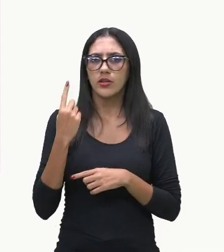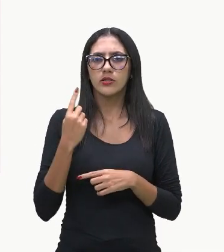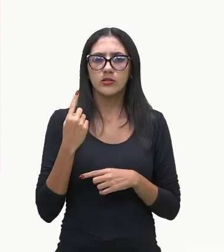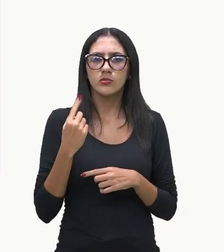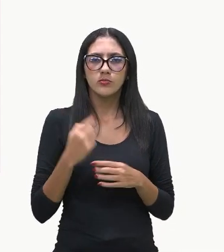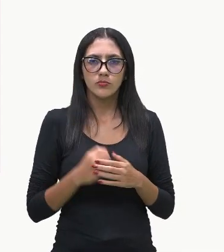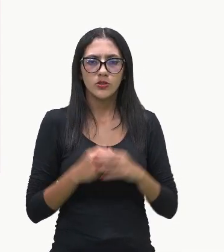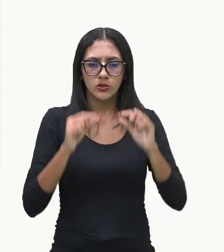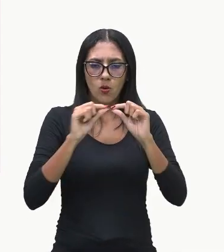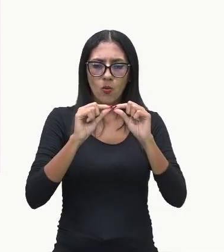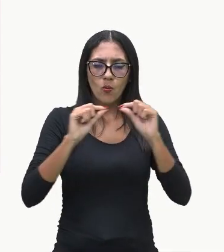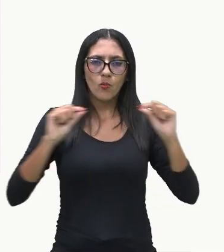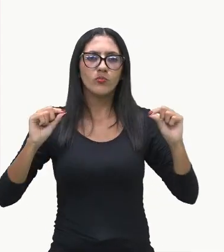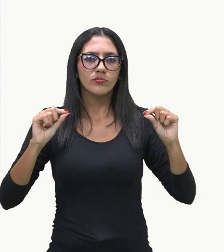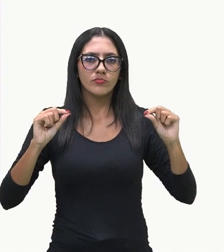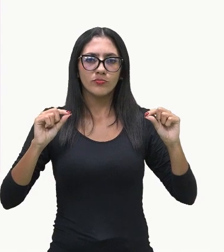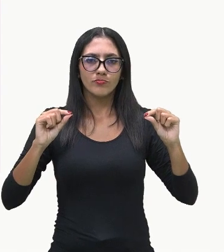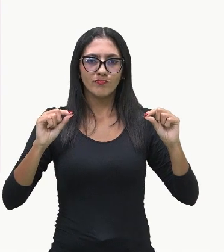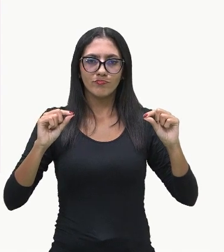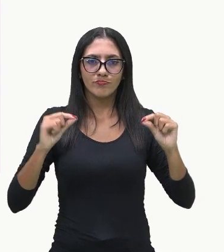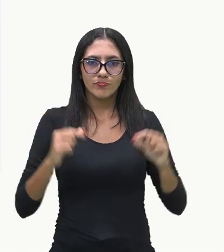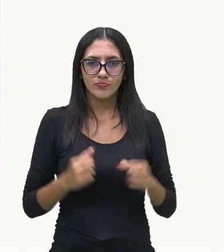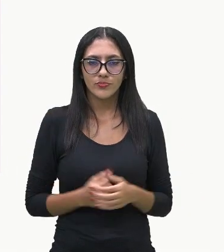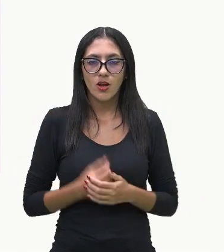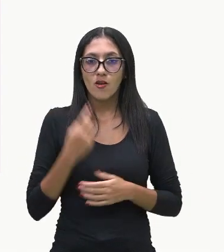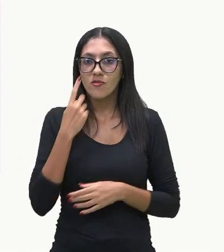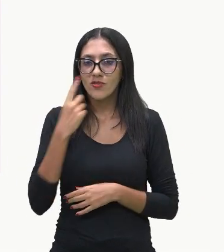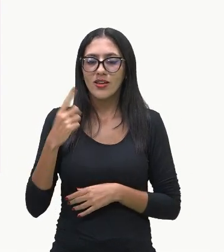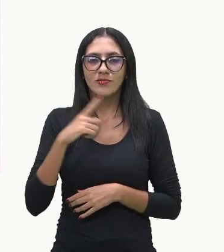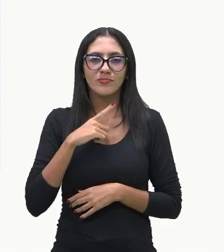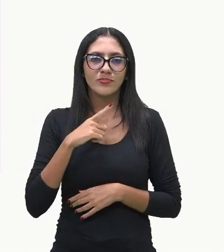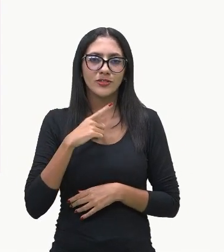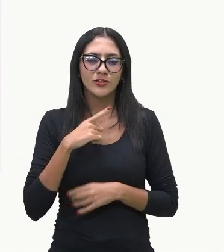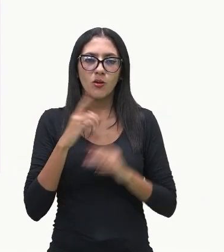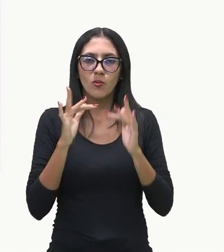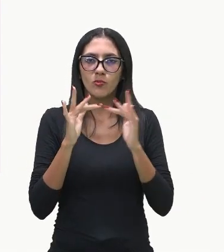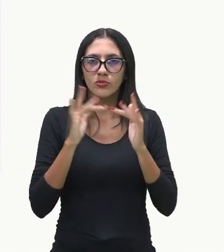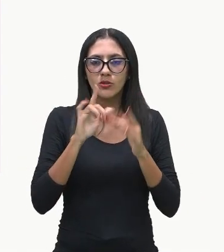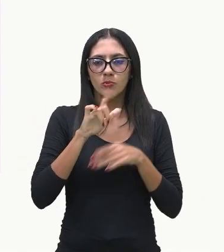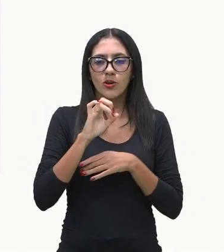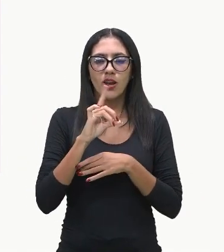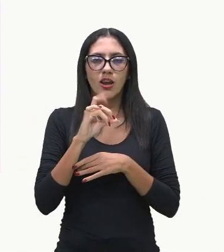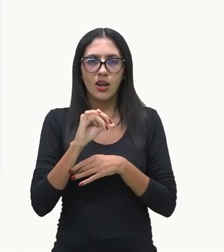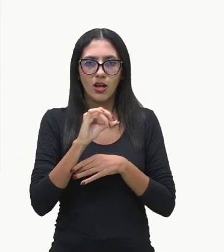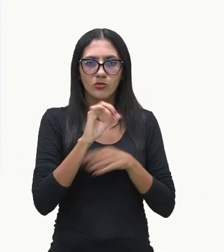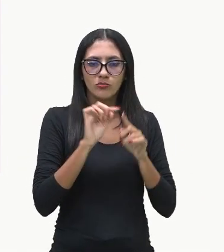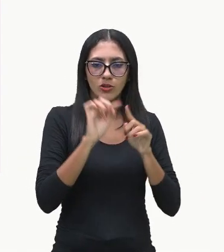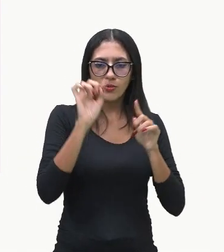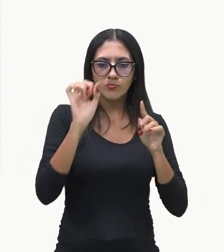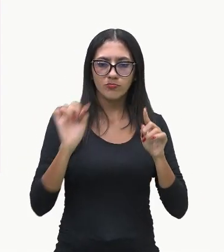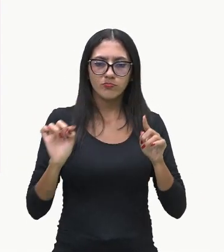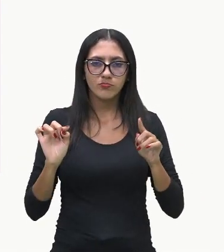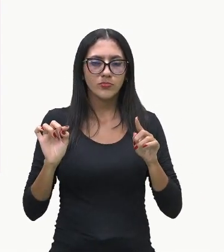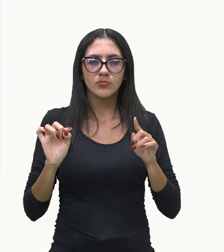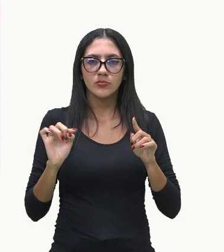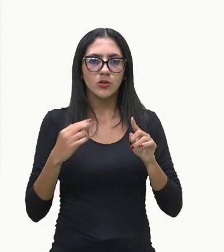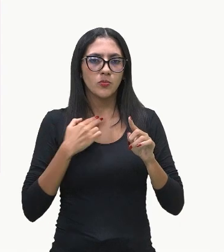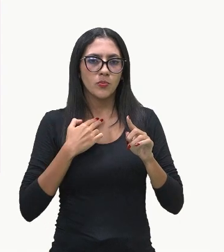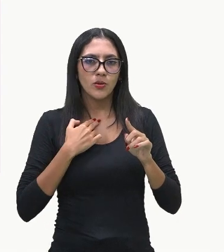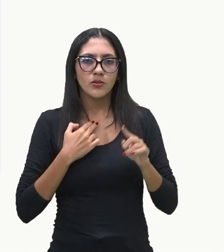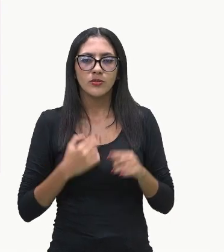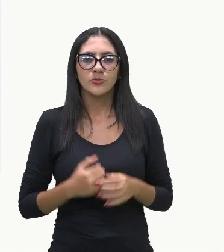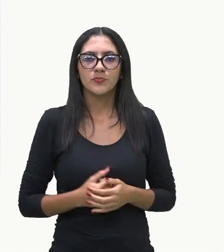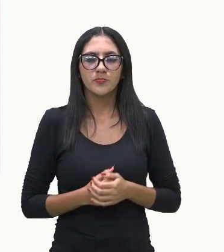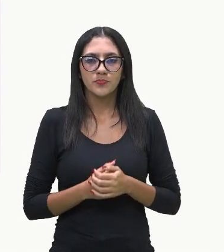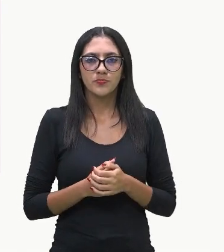este? Porque iria ali recair sobre o lado e não pode, tá? A diagonal nunca vai ocupar